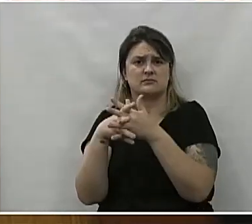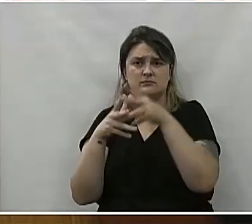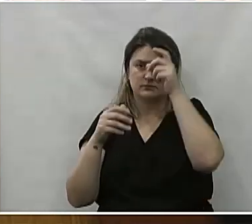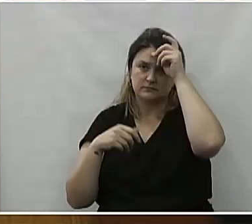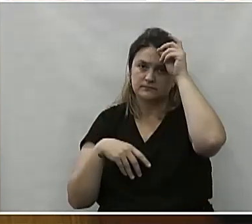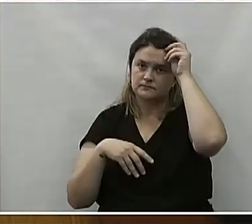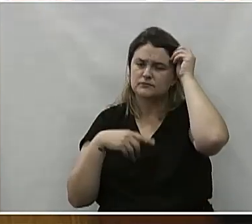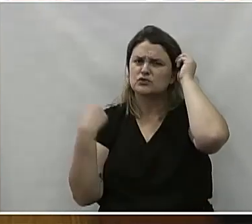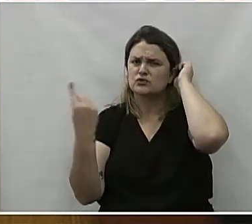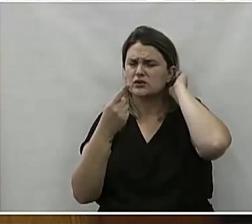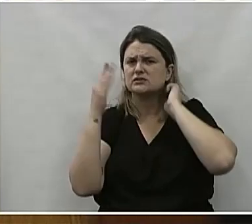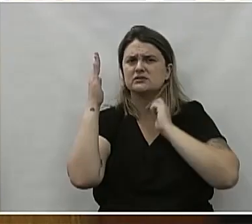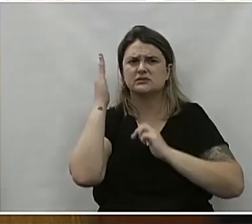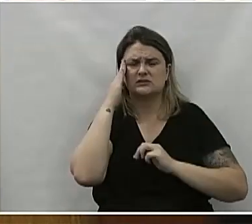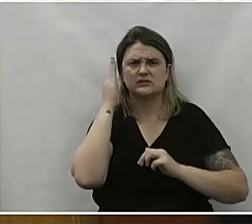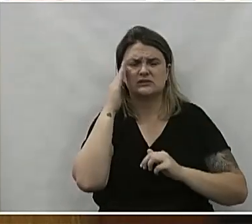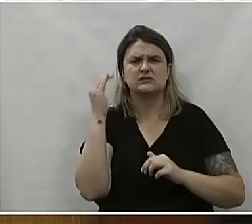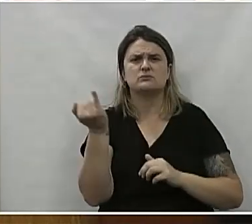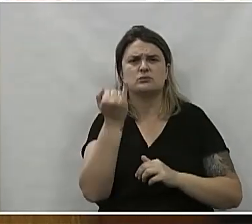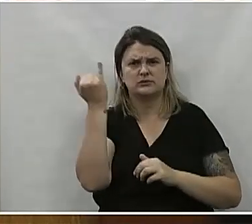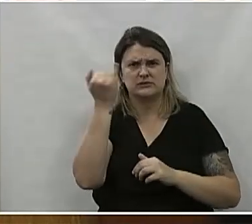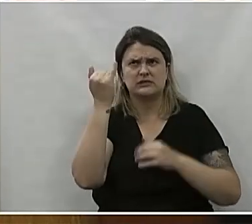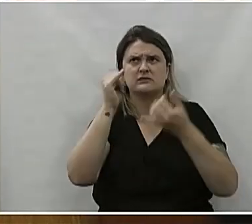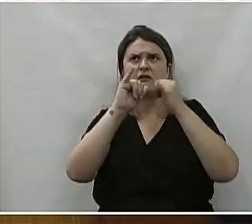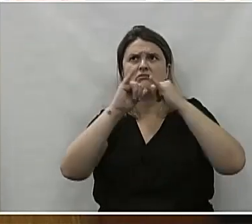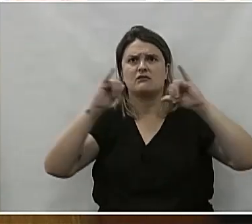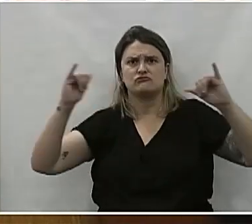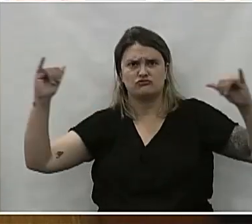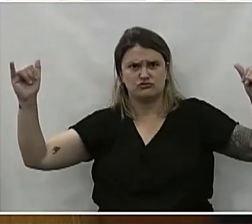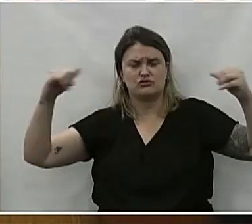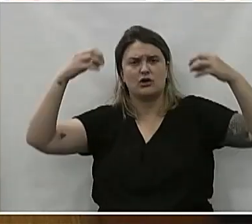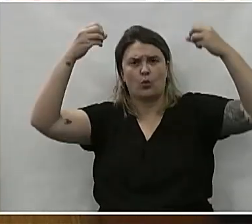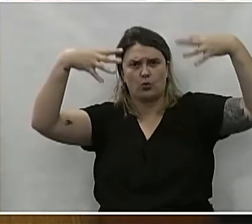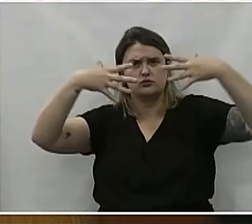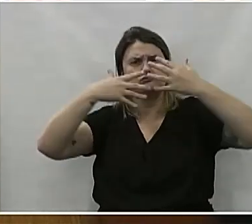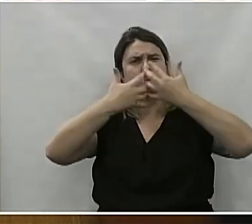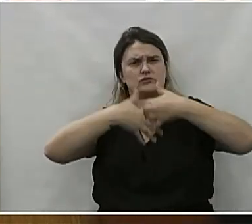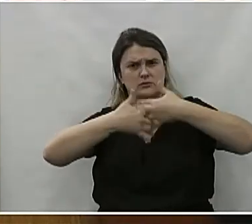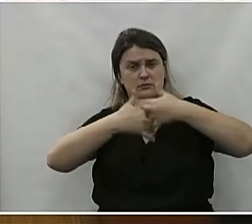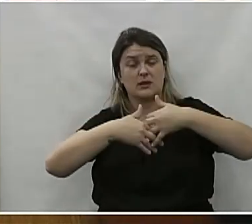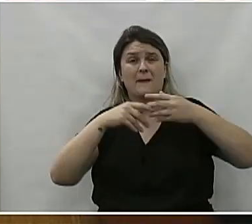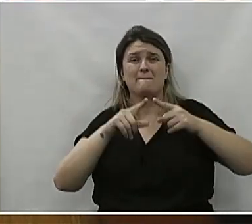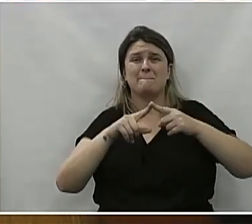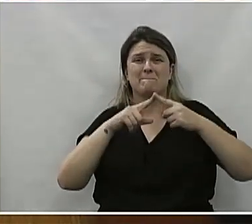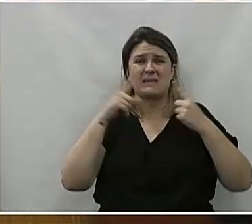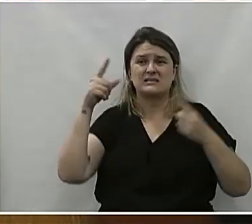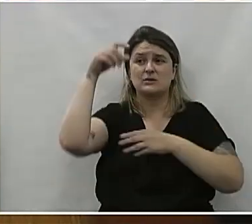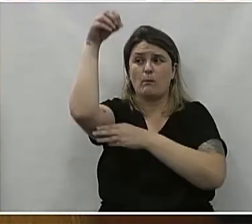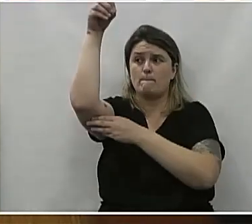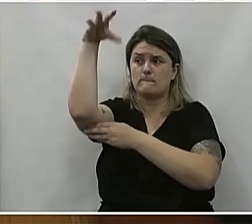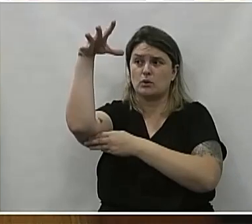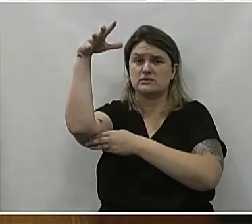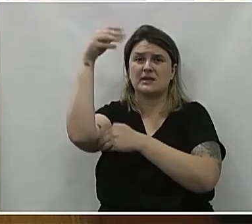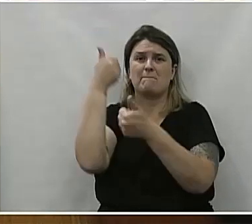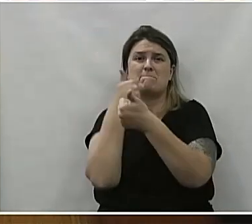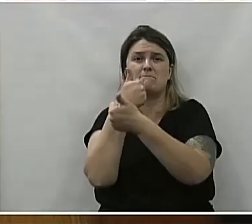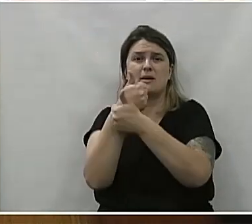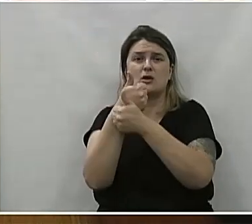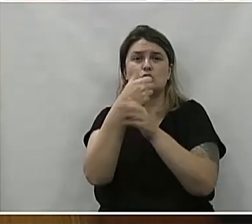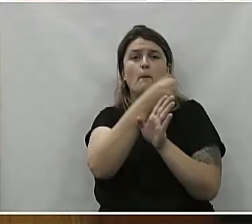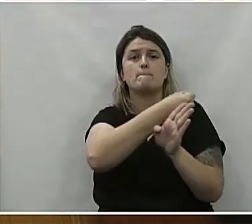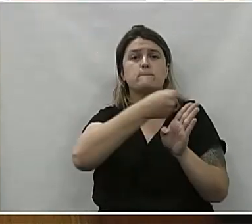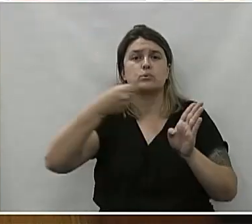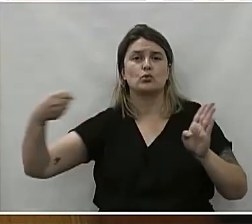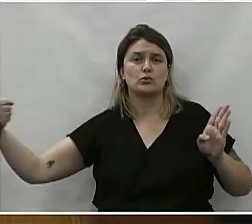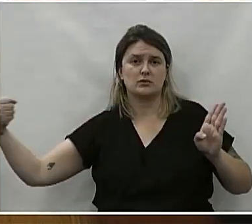Entendemos a importância da infraestrutura elétrica Para o funcionamento adequado da nossa comunidade Porém, a atual posição do poste está